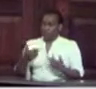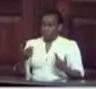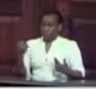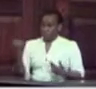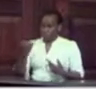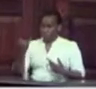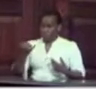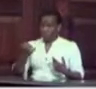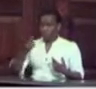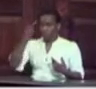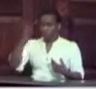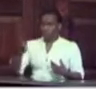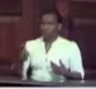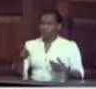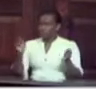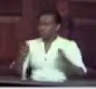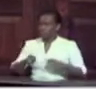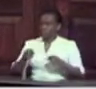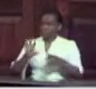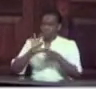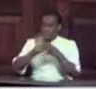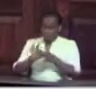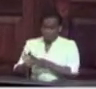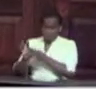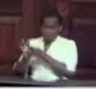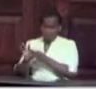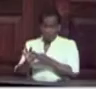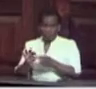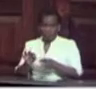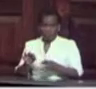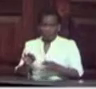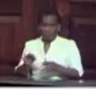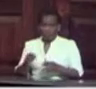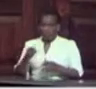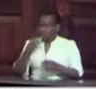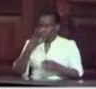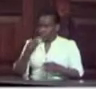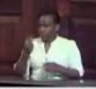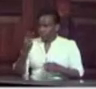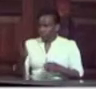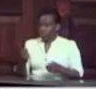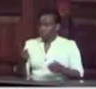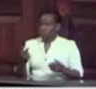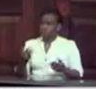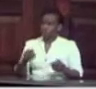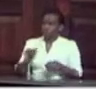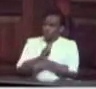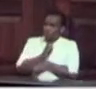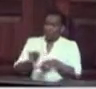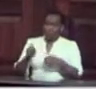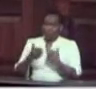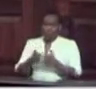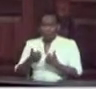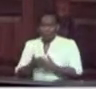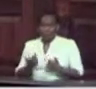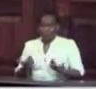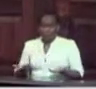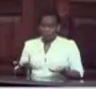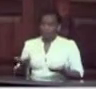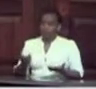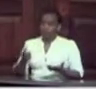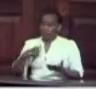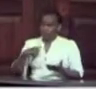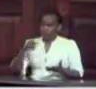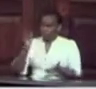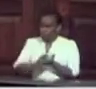em relação à possibilidade da integração entre duas vans, entre dois transportes alternativos, que não estava posto no projeto